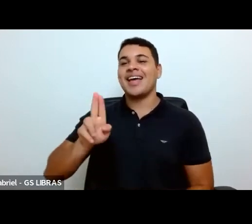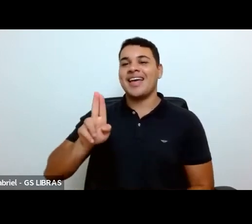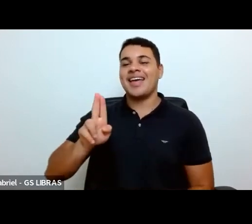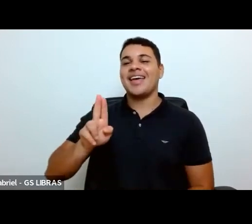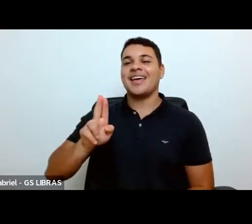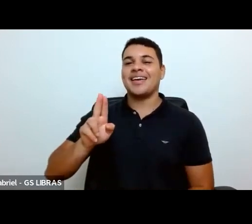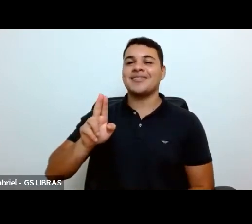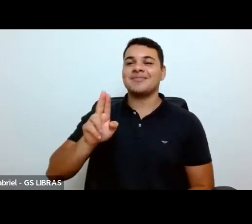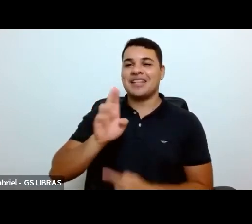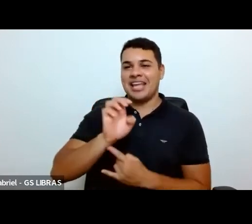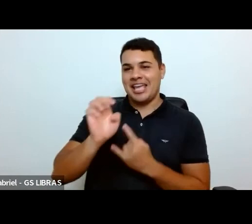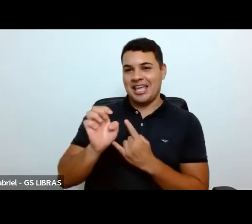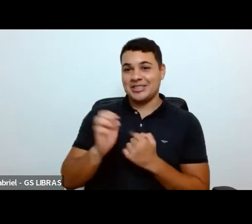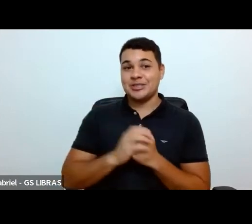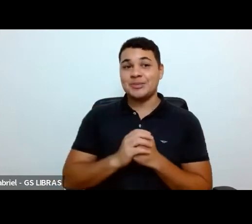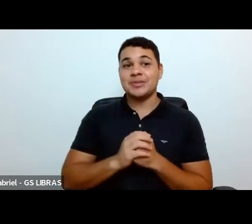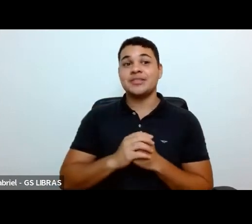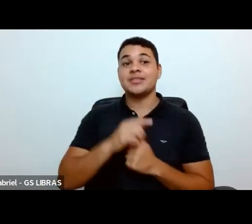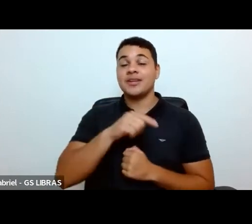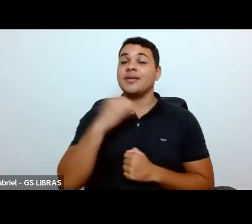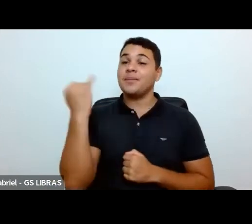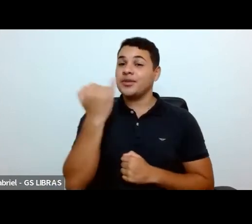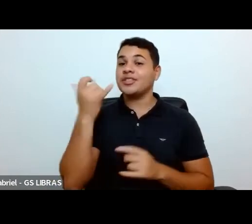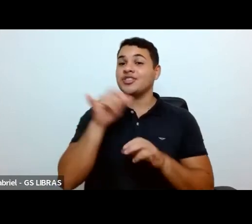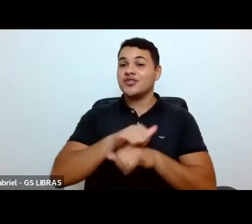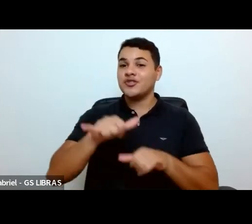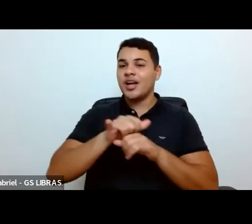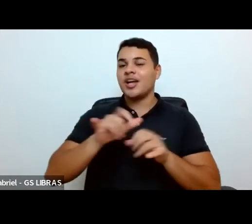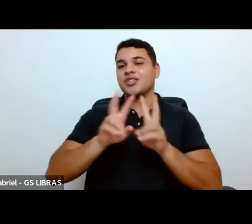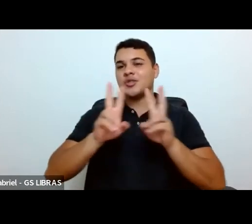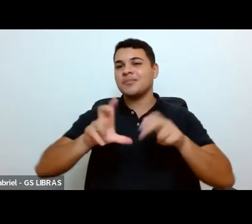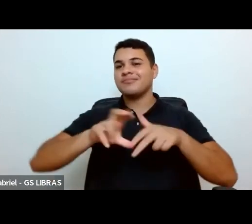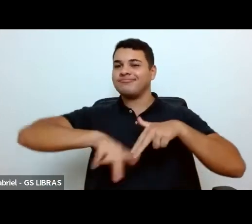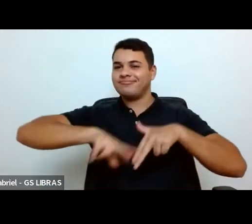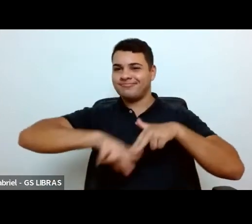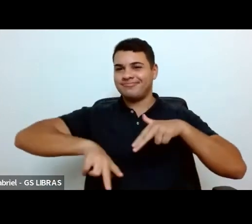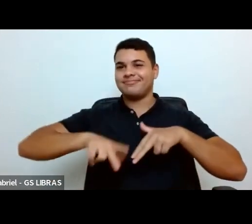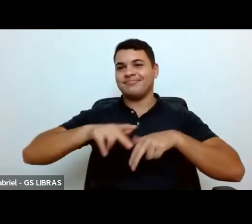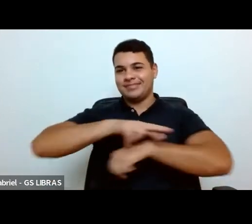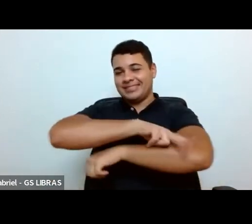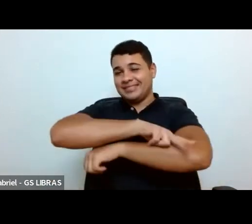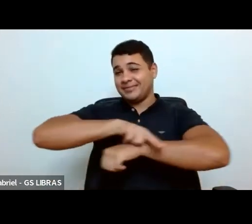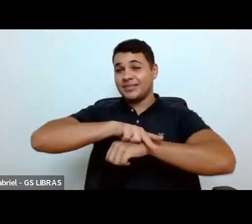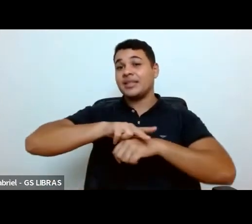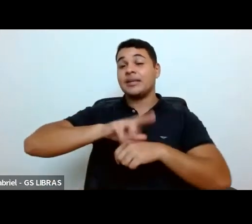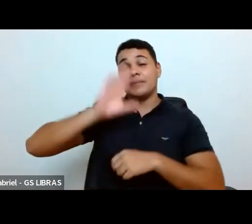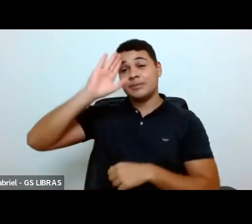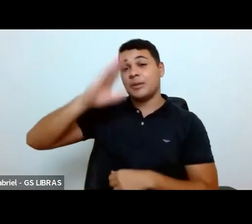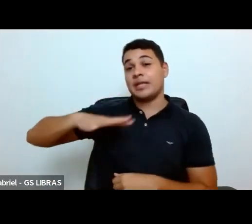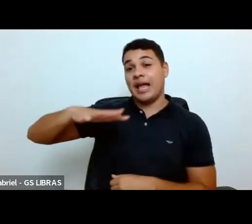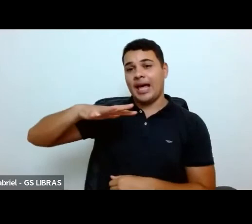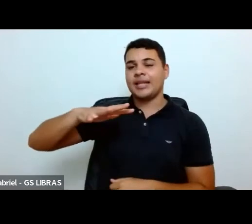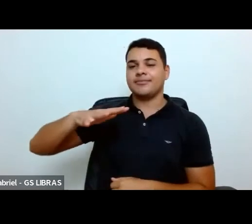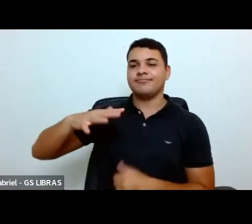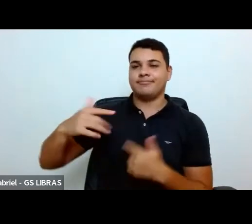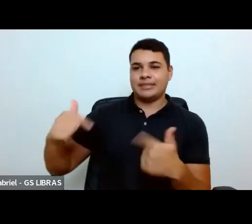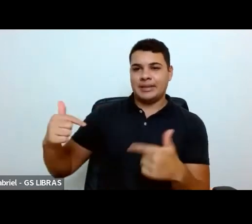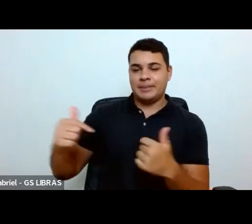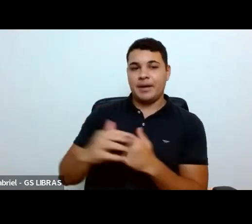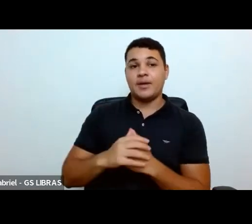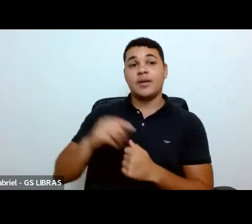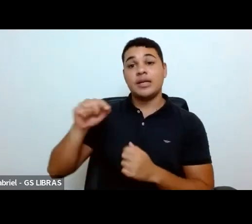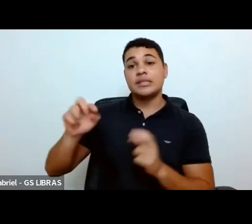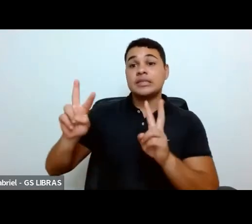Importante discutirmos a divisão sexual do trabalho, revisando-a pelo olhar interseccional crítico. É importante e urgente,